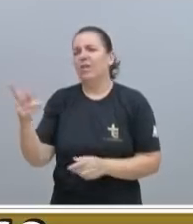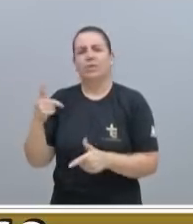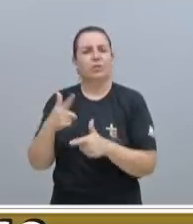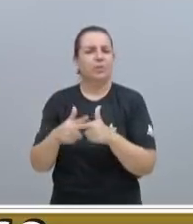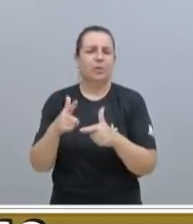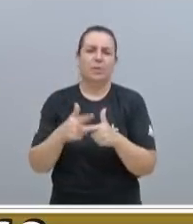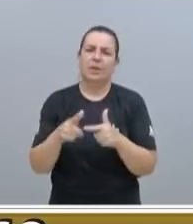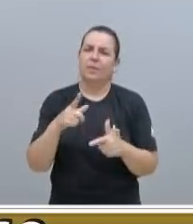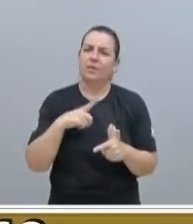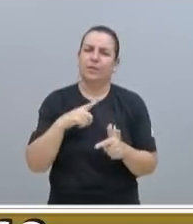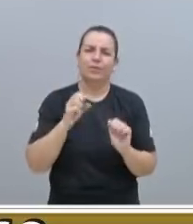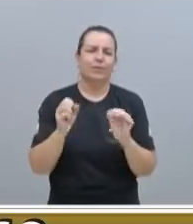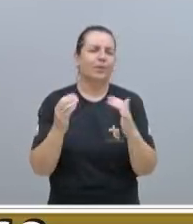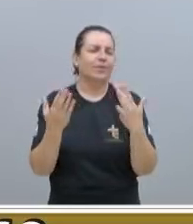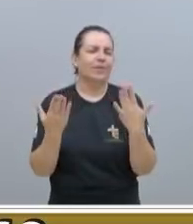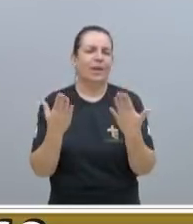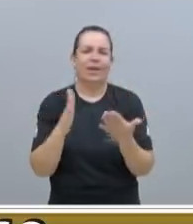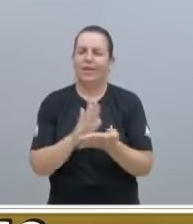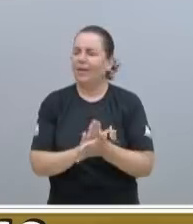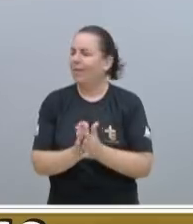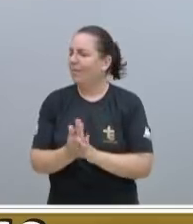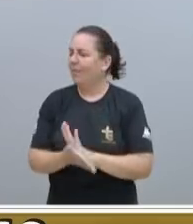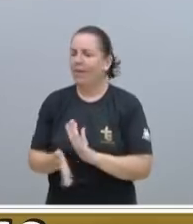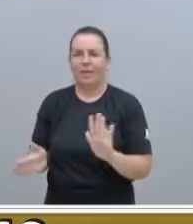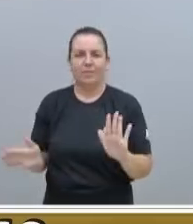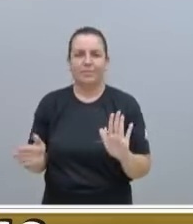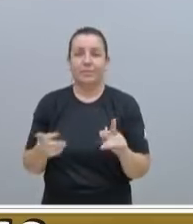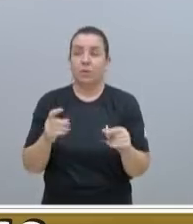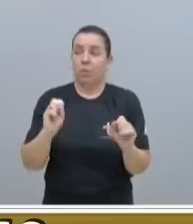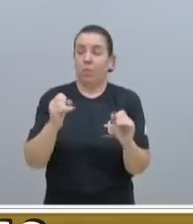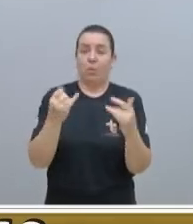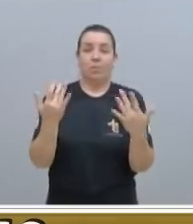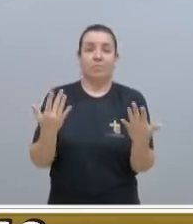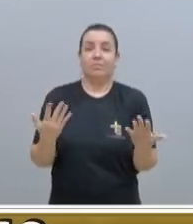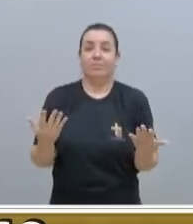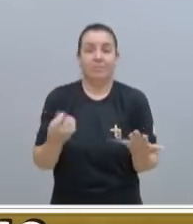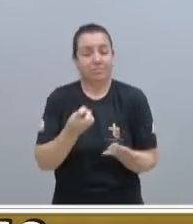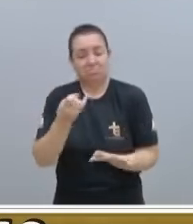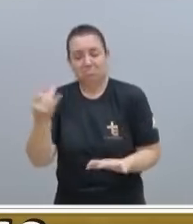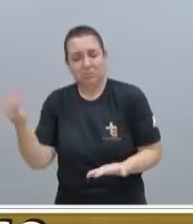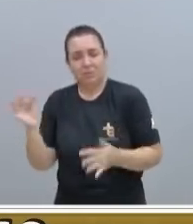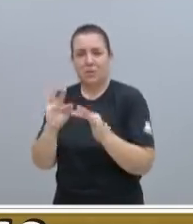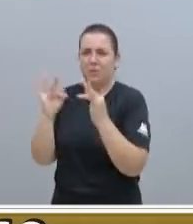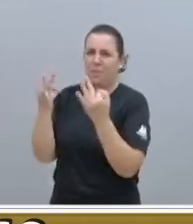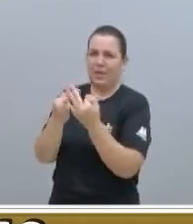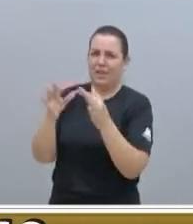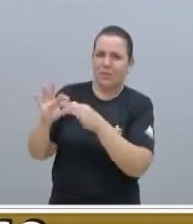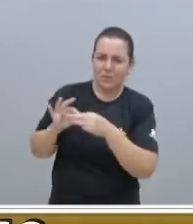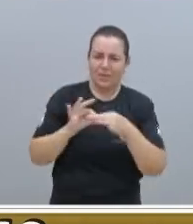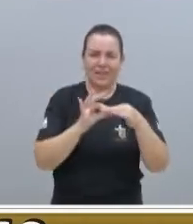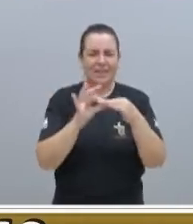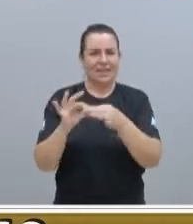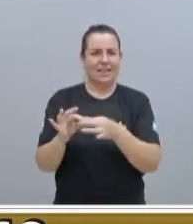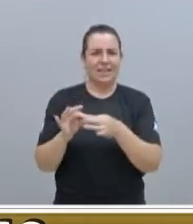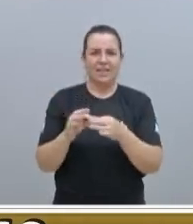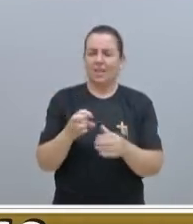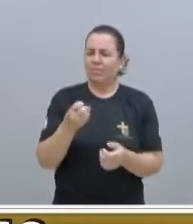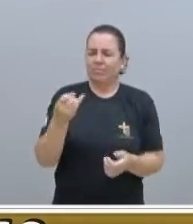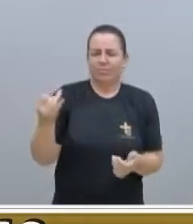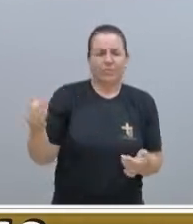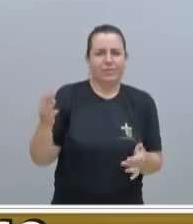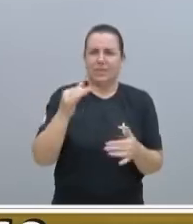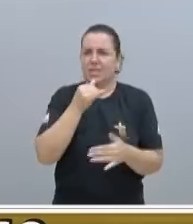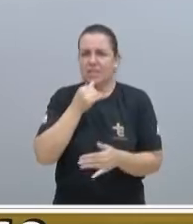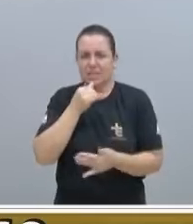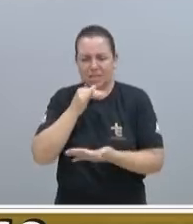soluções quantas famílias estariam unidas quanta tristeza não teria